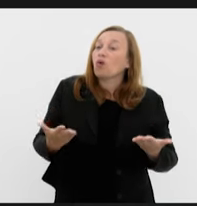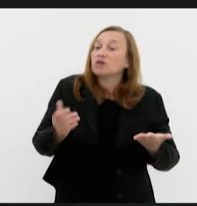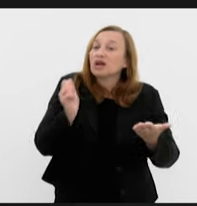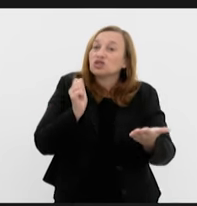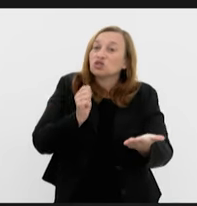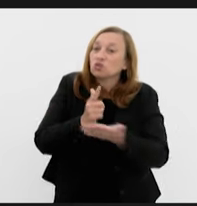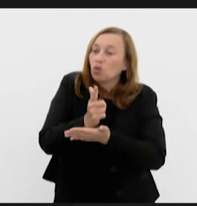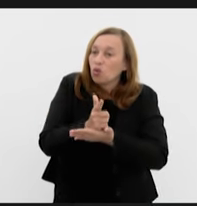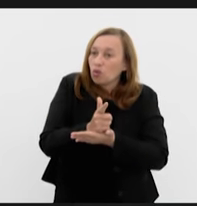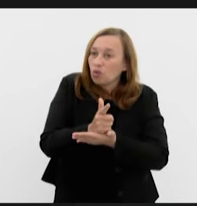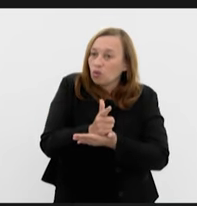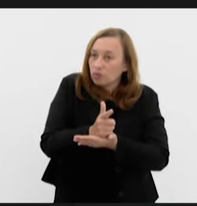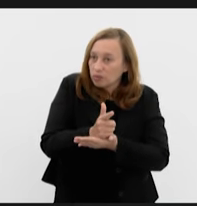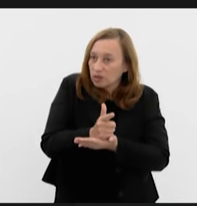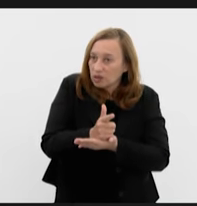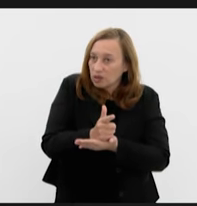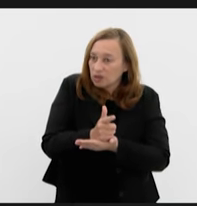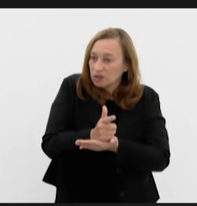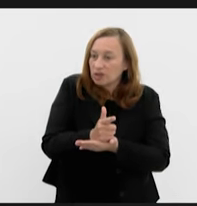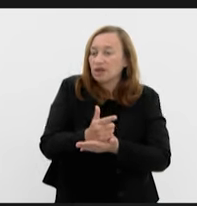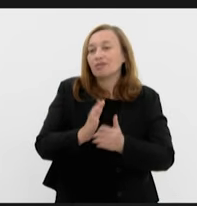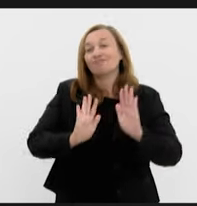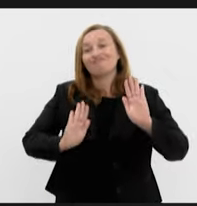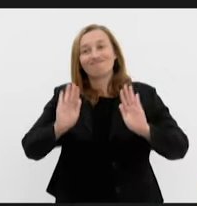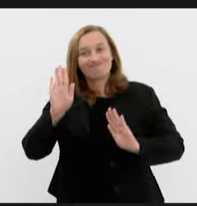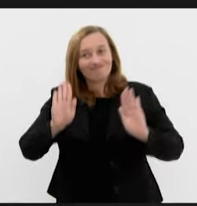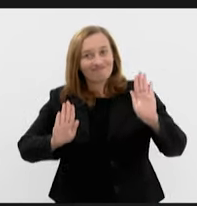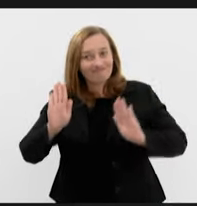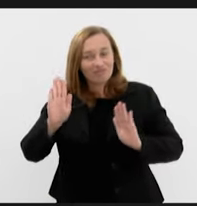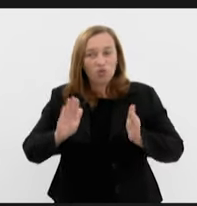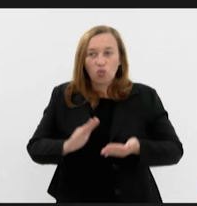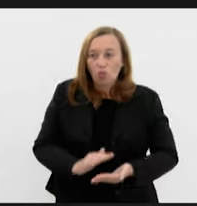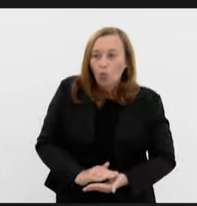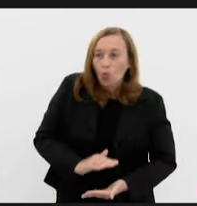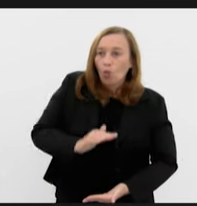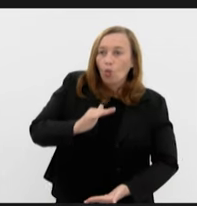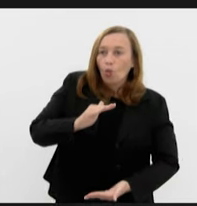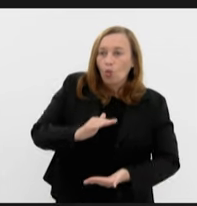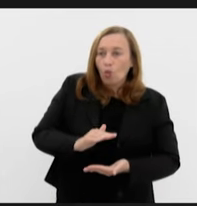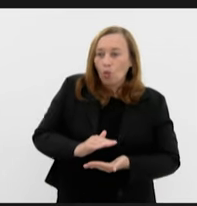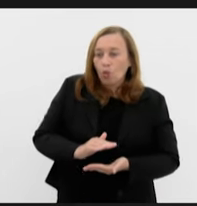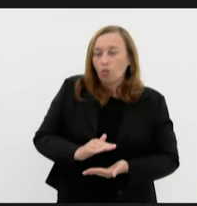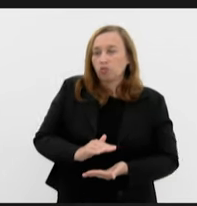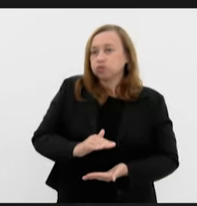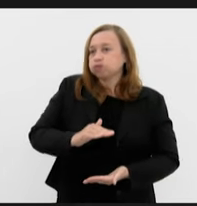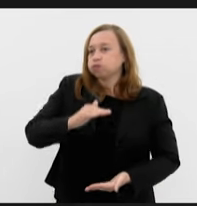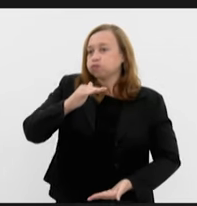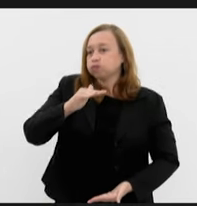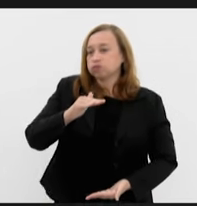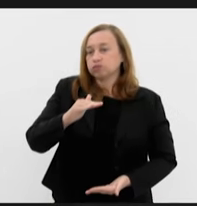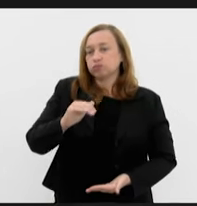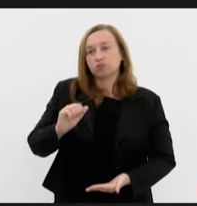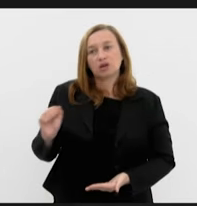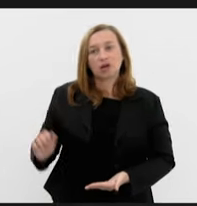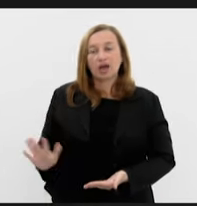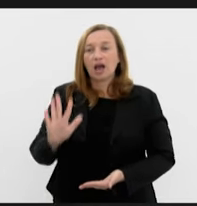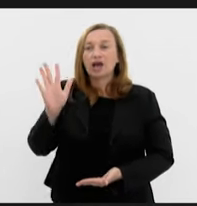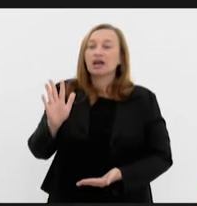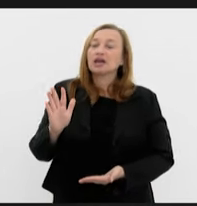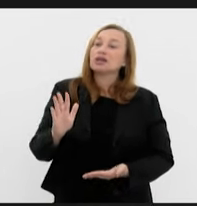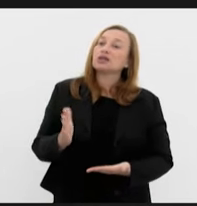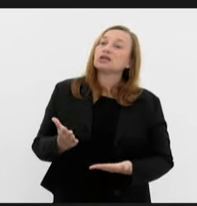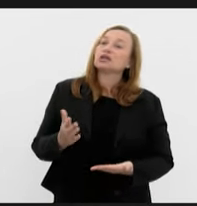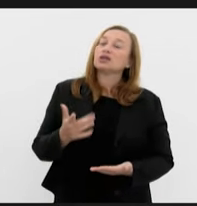São levadas a um procedimento licitatório o volume é muito alto e normalmente essas